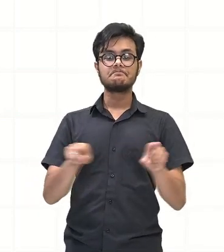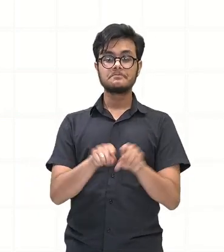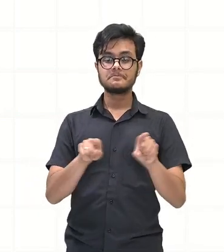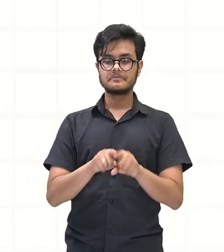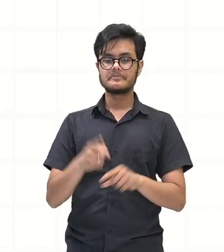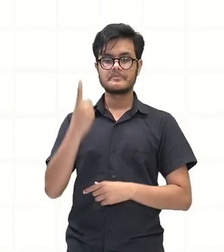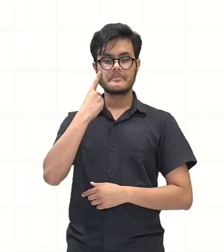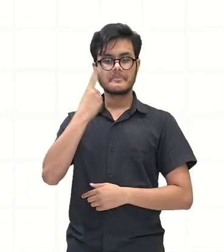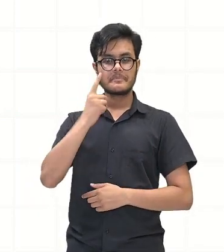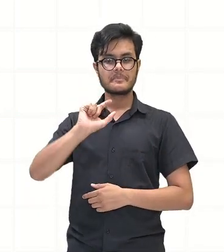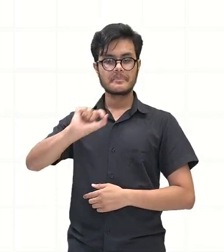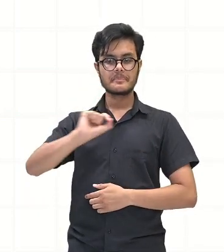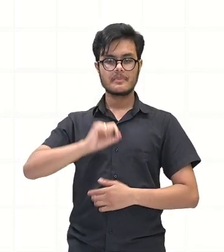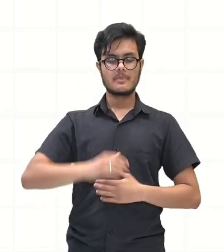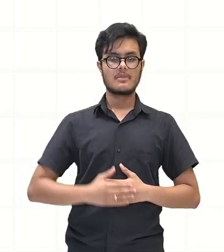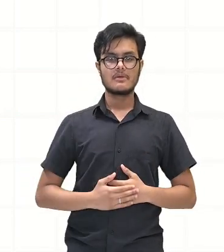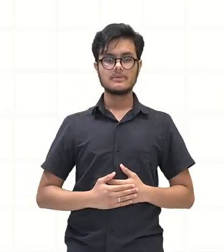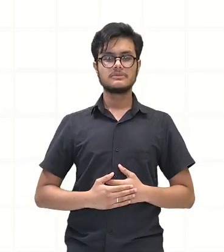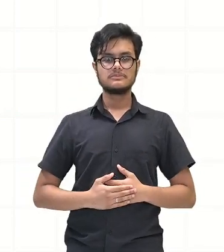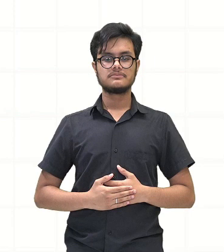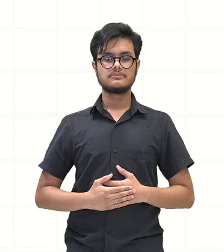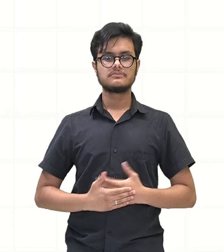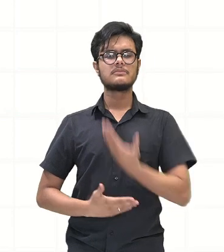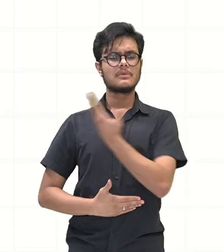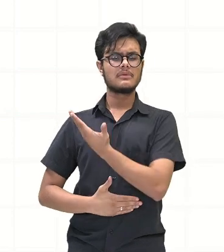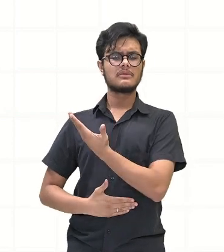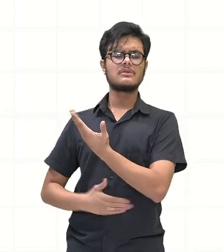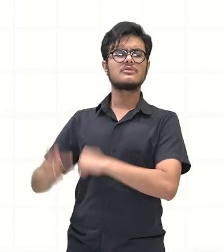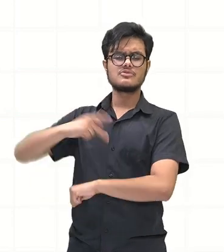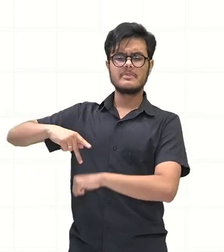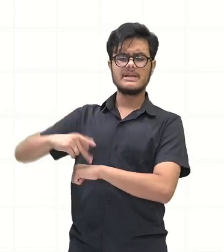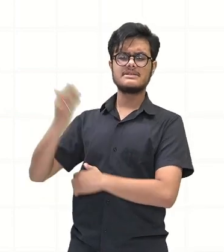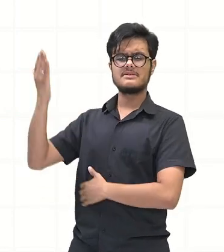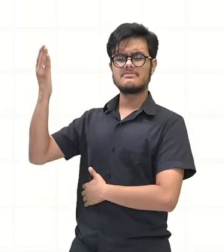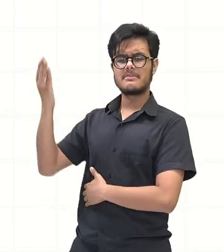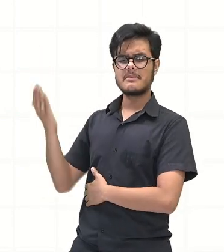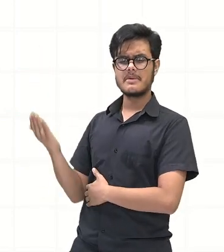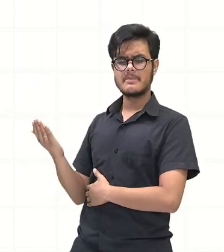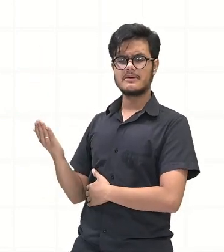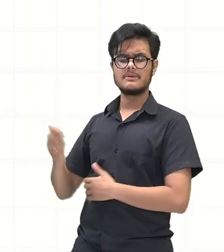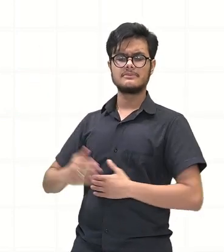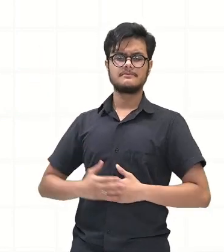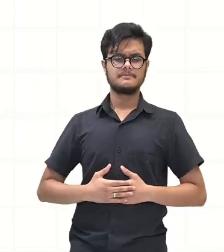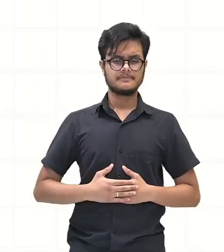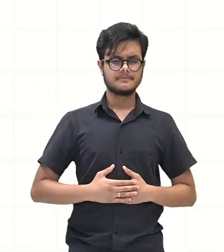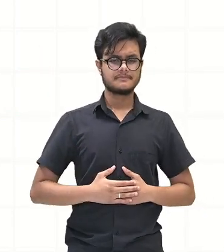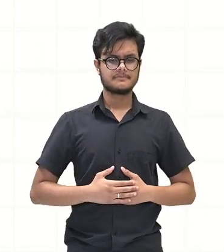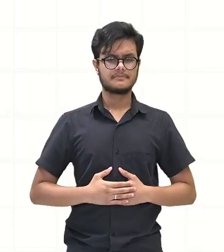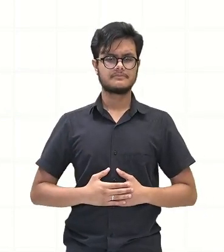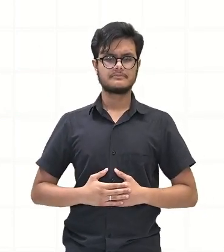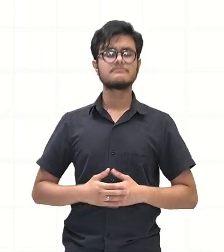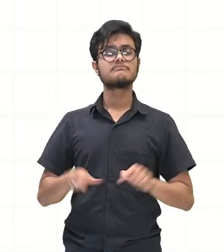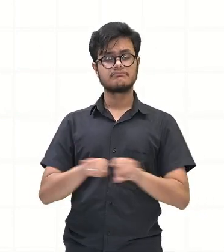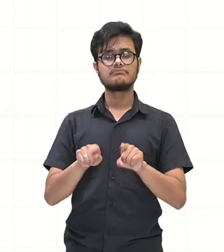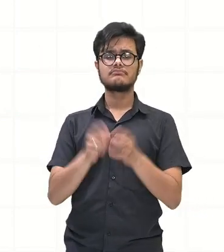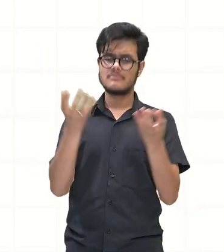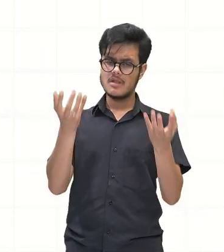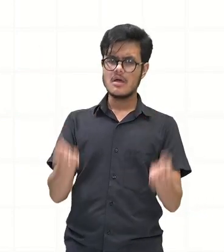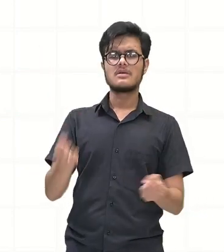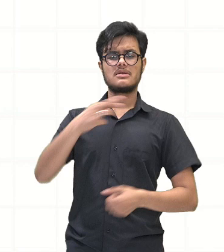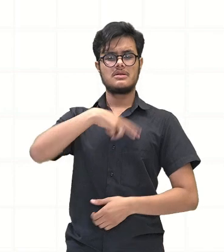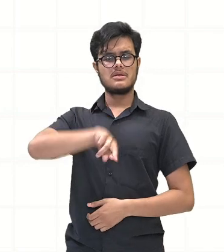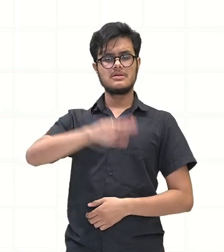observar aqui no Afeganistão, Paquistão, que esses territórios vão ali adotar também a